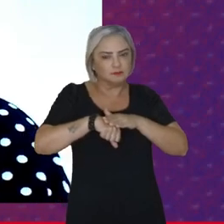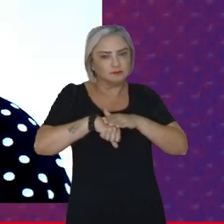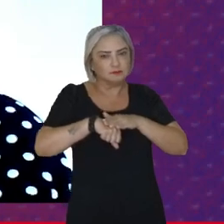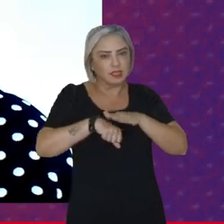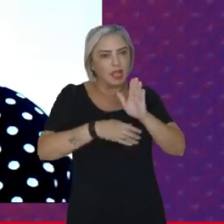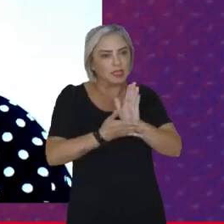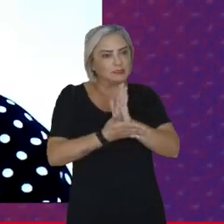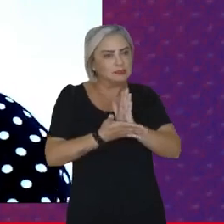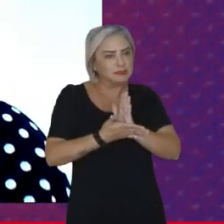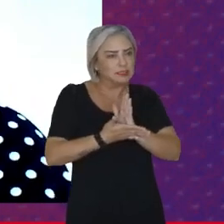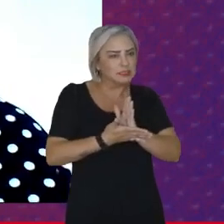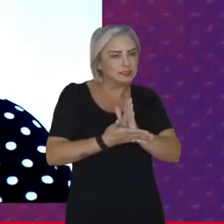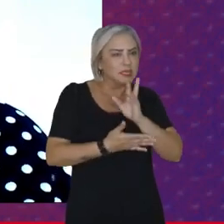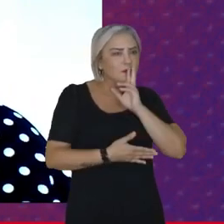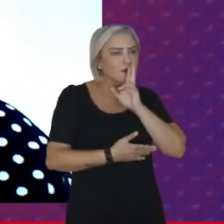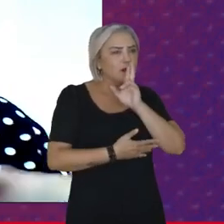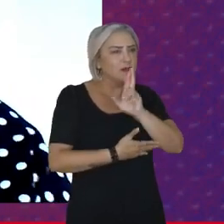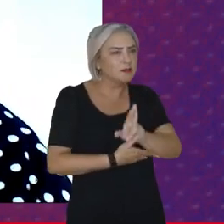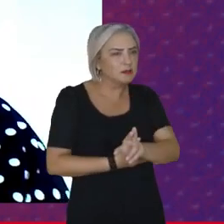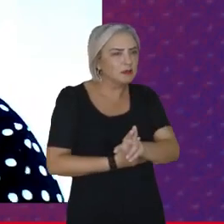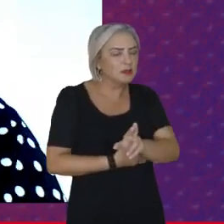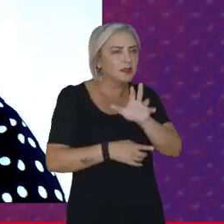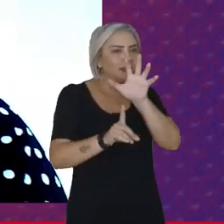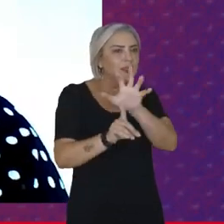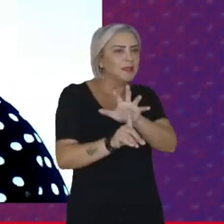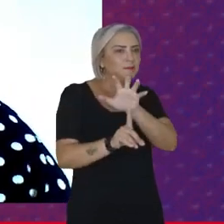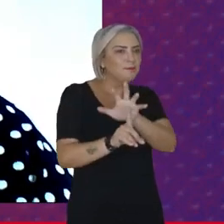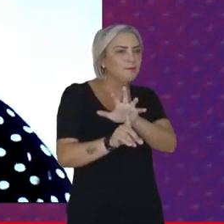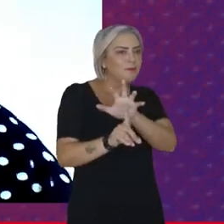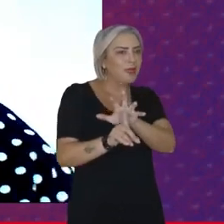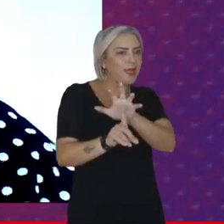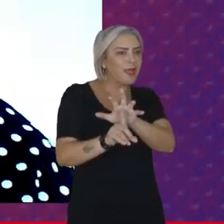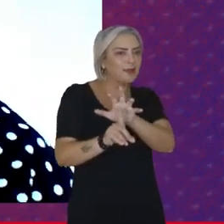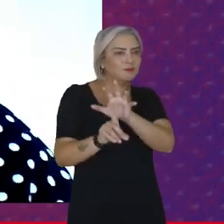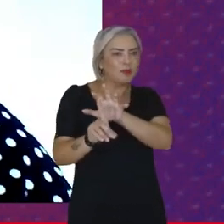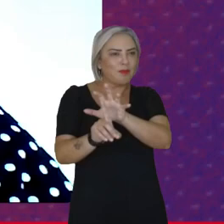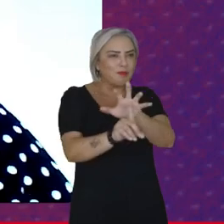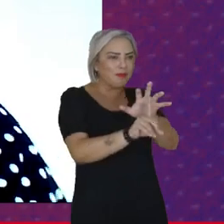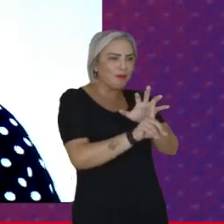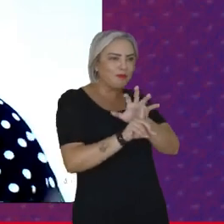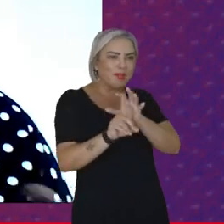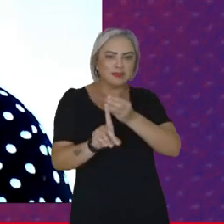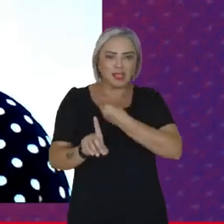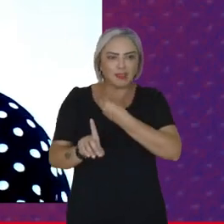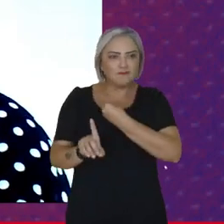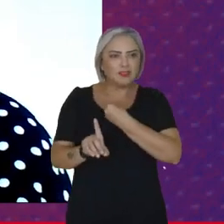seja resultado de impactos da vida dela, das condicionantes